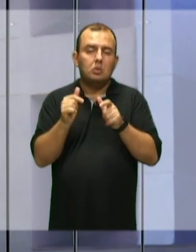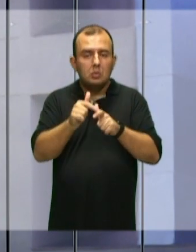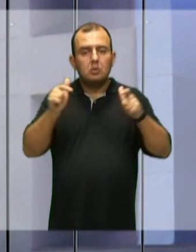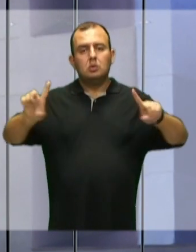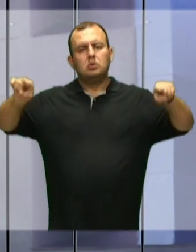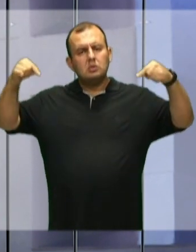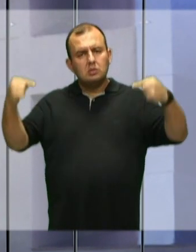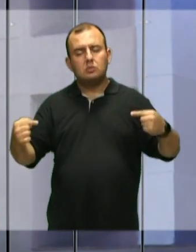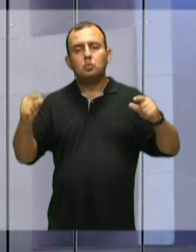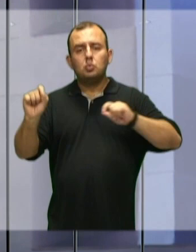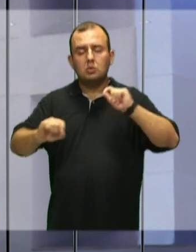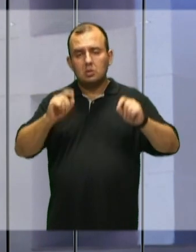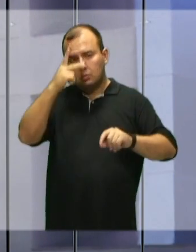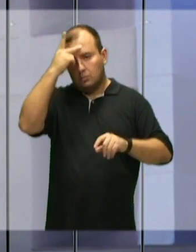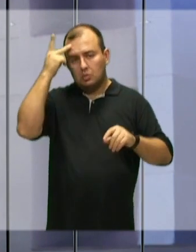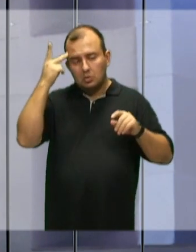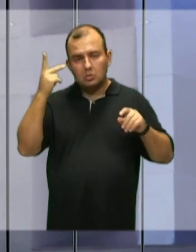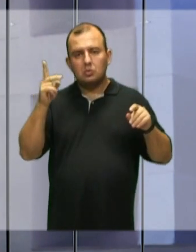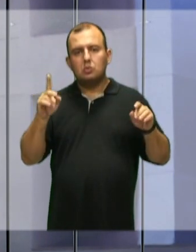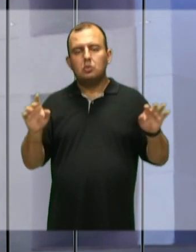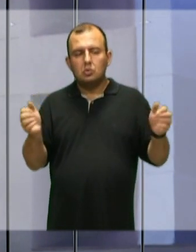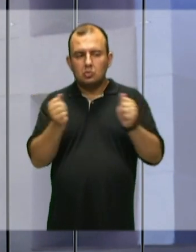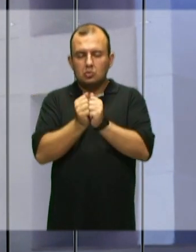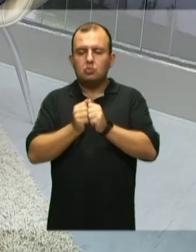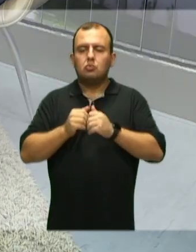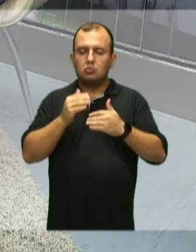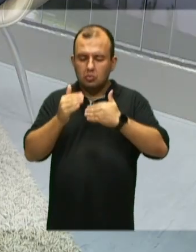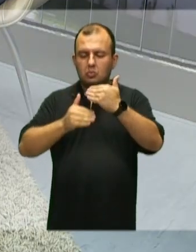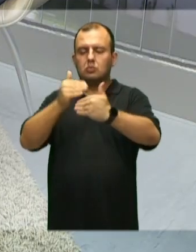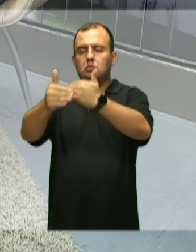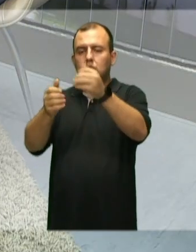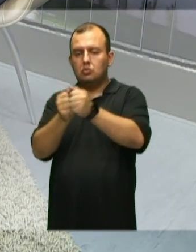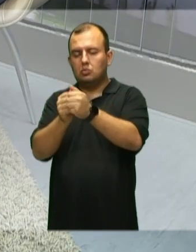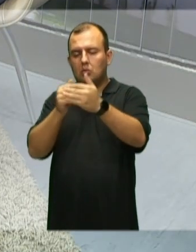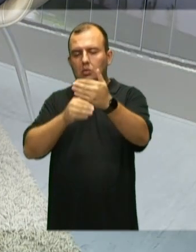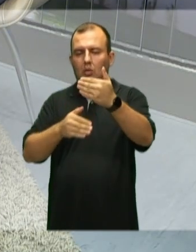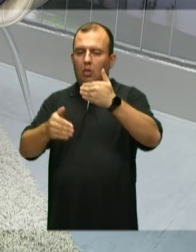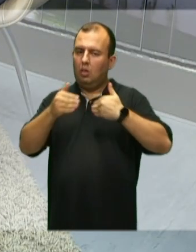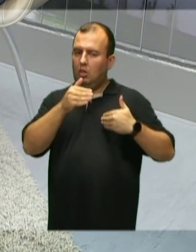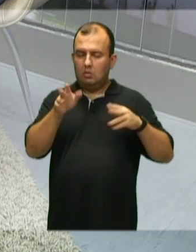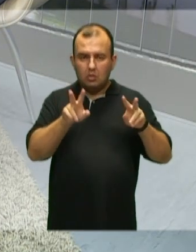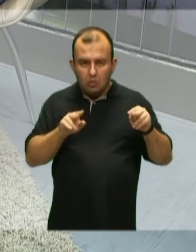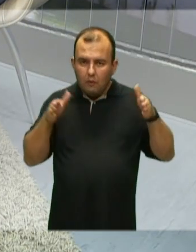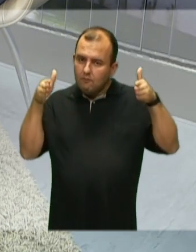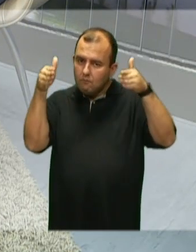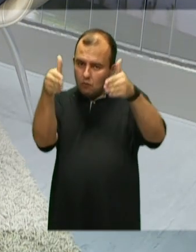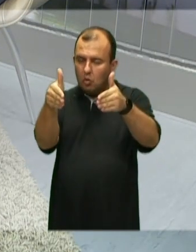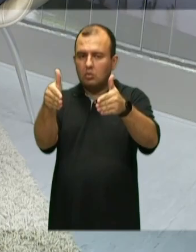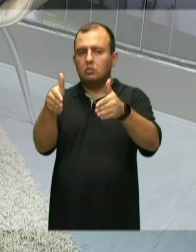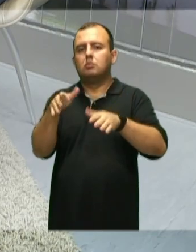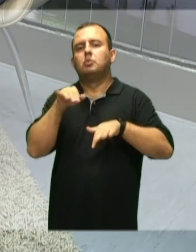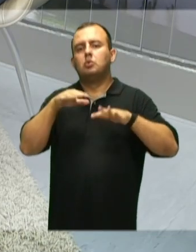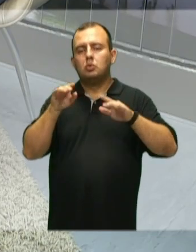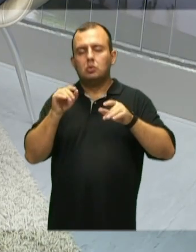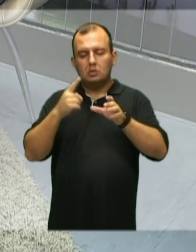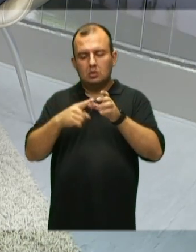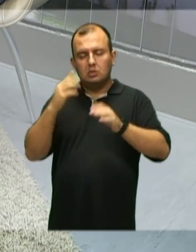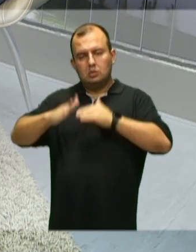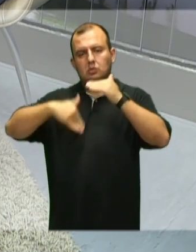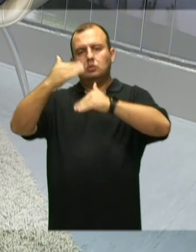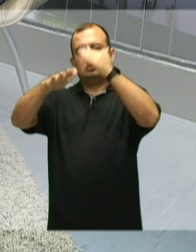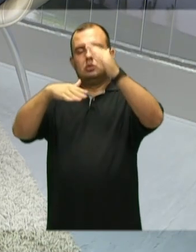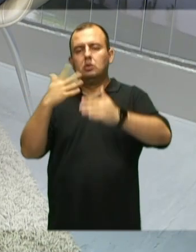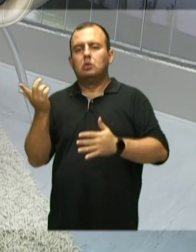desafio de tudo é fazer as pessoas remarem pro mesmo lado olharem pro mesmo lado ter ter tem o mesmo foco para que a cidade possa desenvolver e também